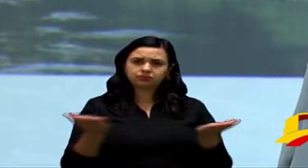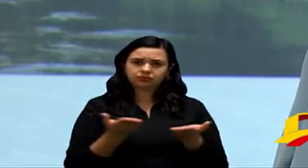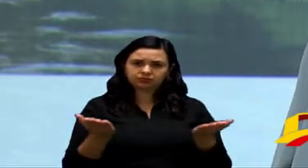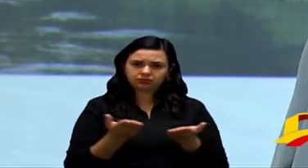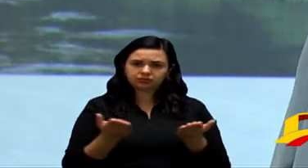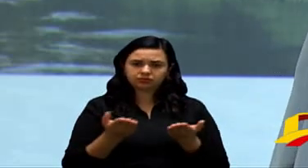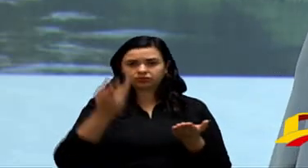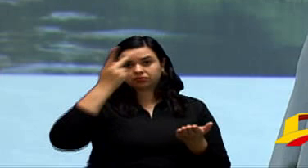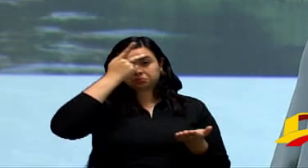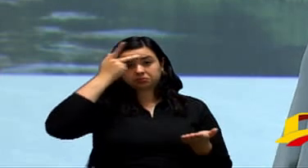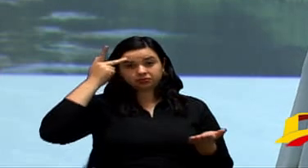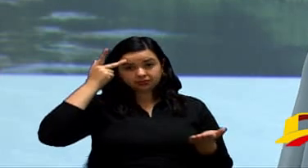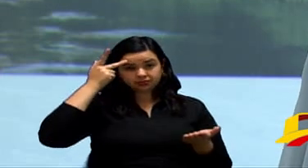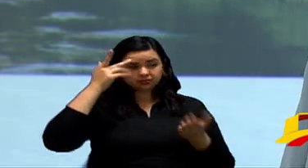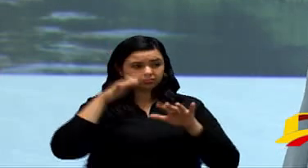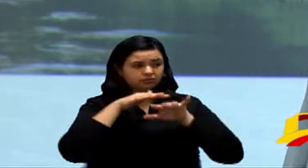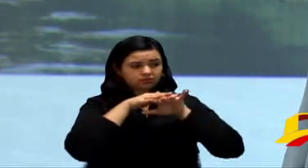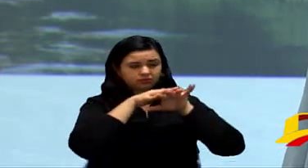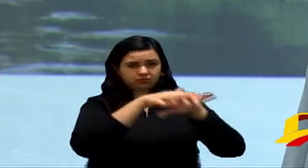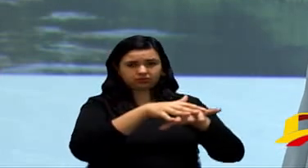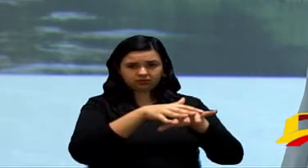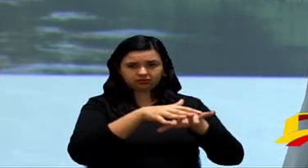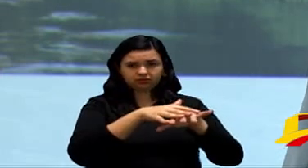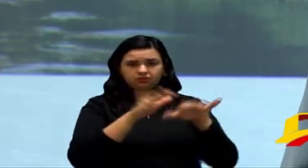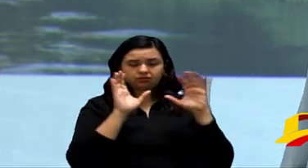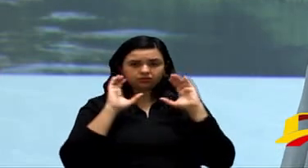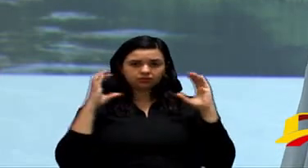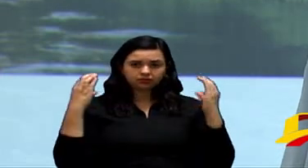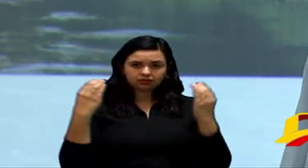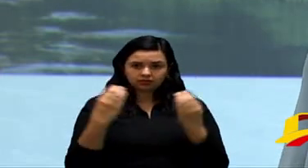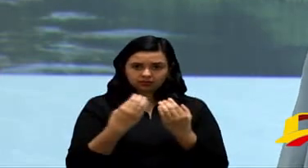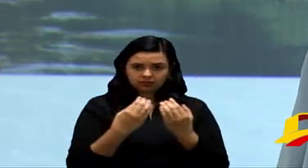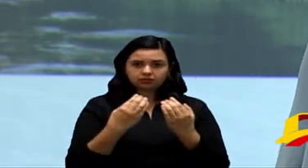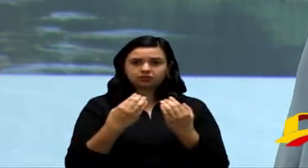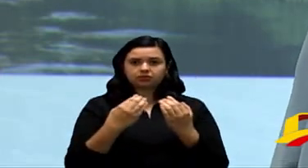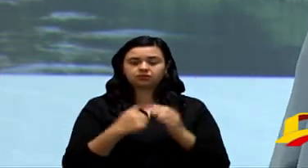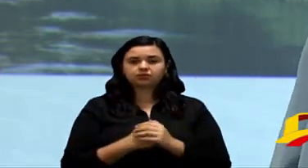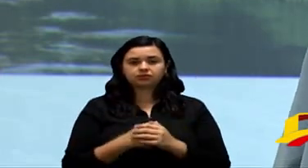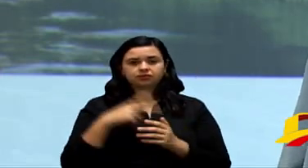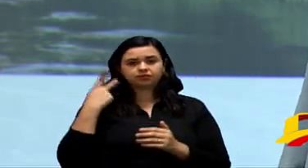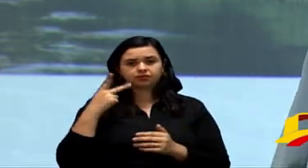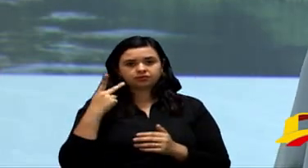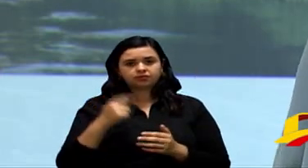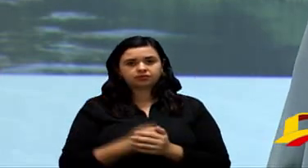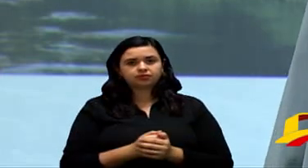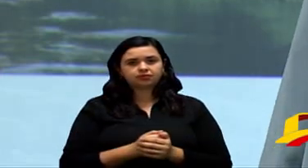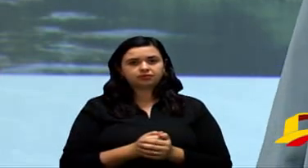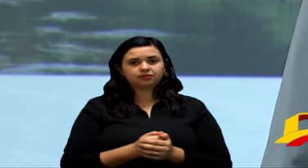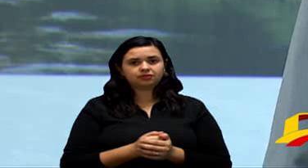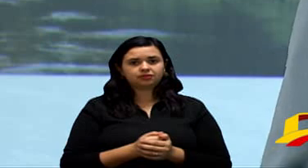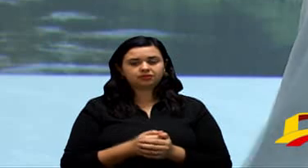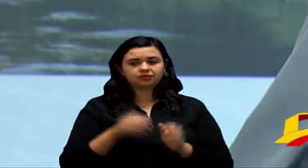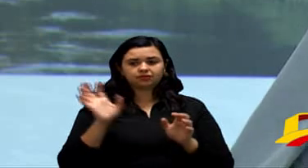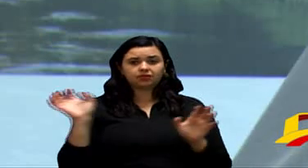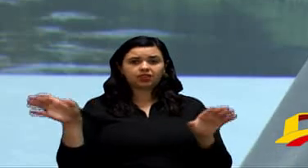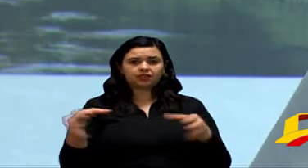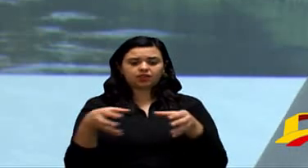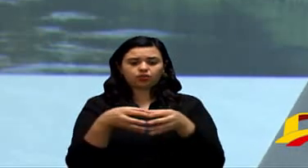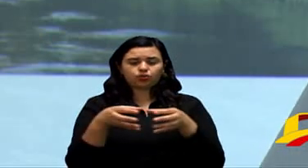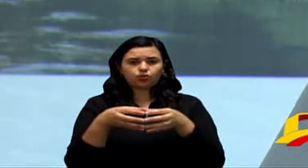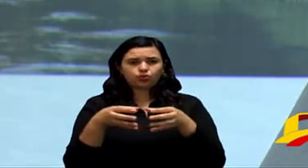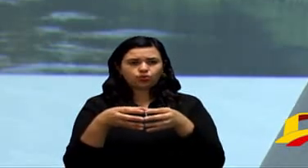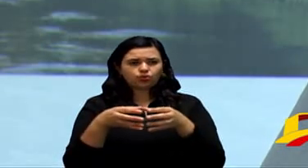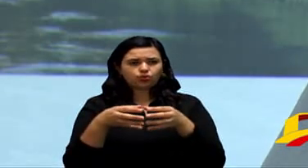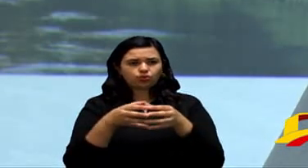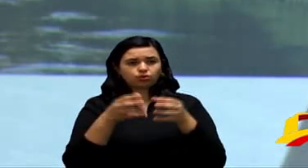agride a casa de leis dos vereadores e veio um grupo de pessoas defendendo